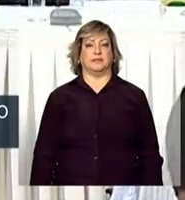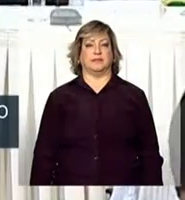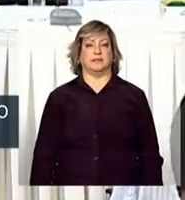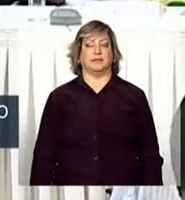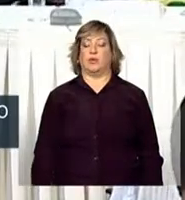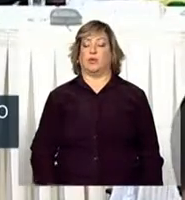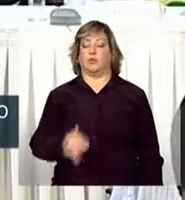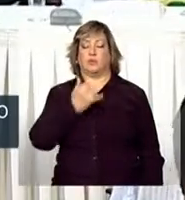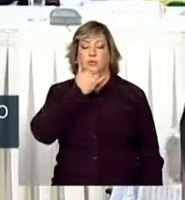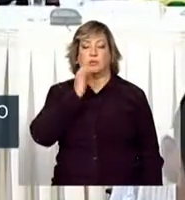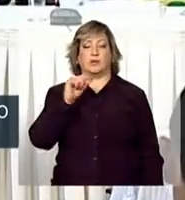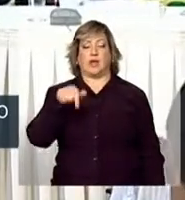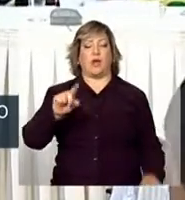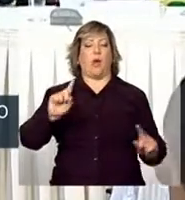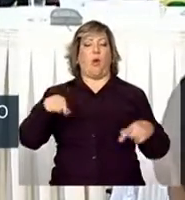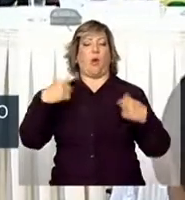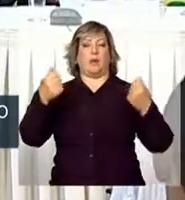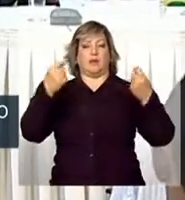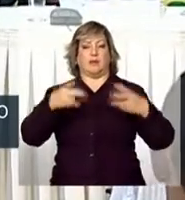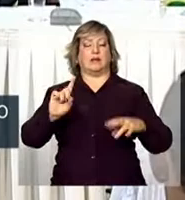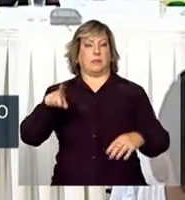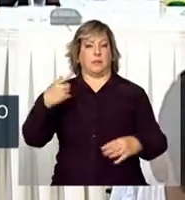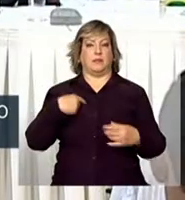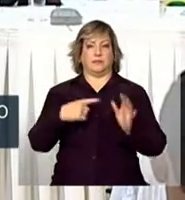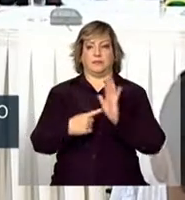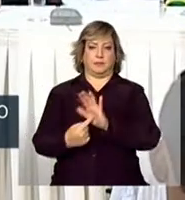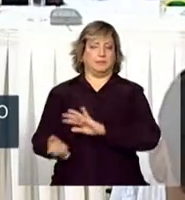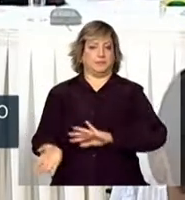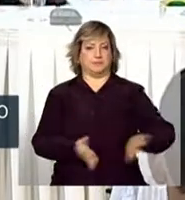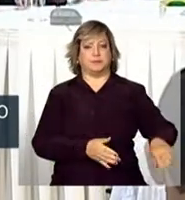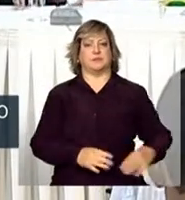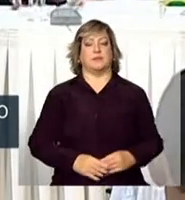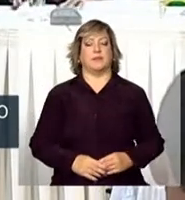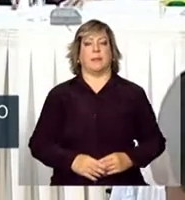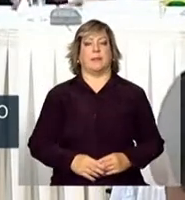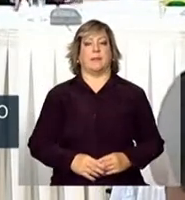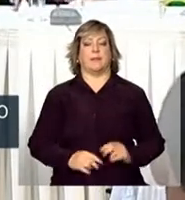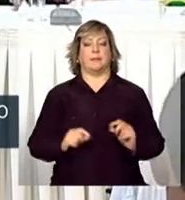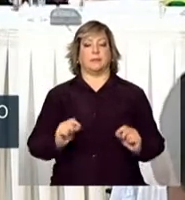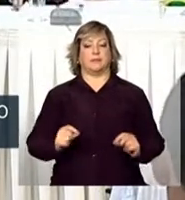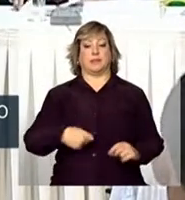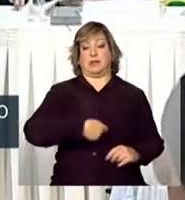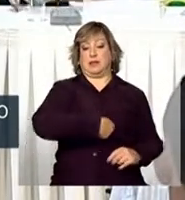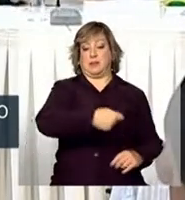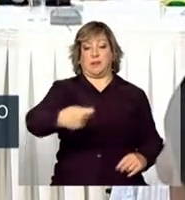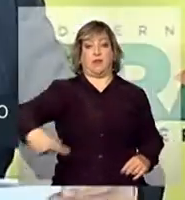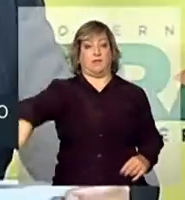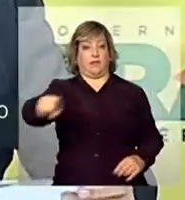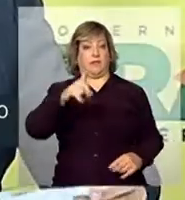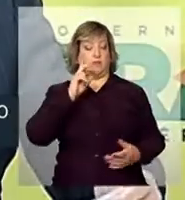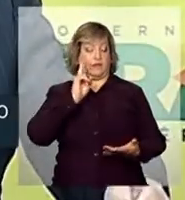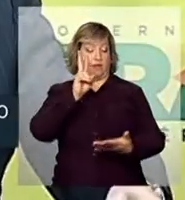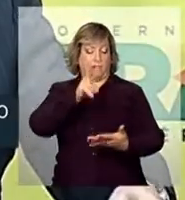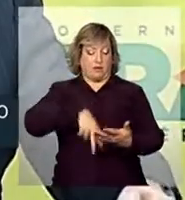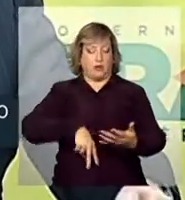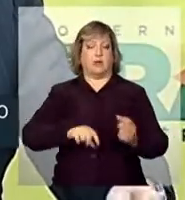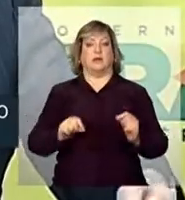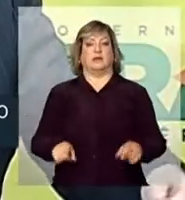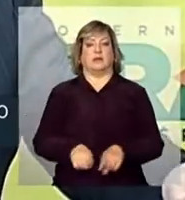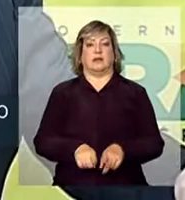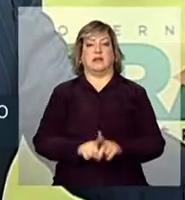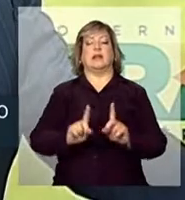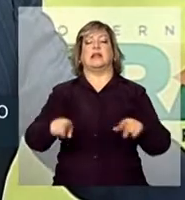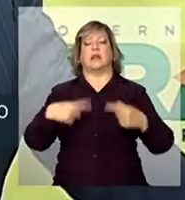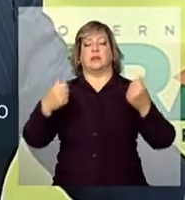Ah não desculpa Isso aqui é uma outra discussão que eu faço depois vamos vamos vamos distribuir o material para vocês aí vocês Olhem